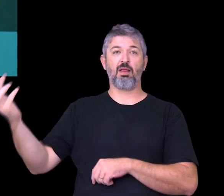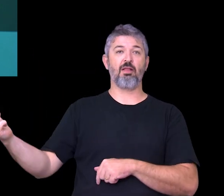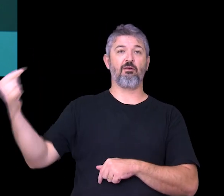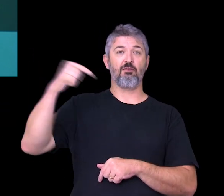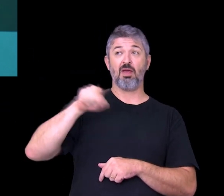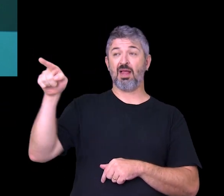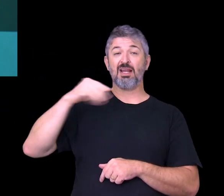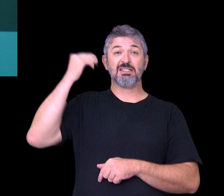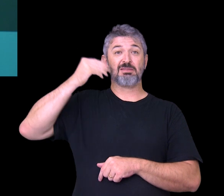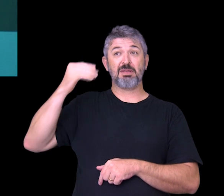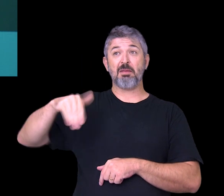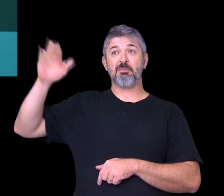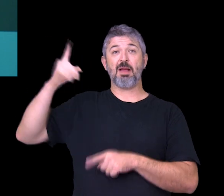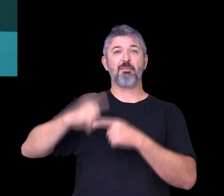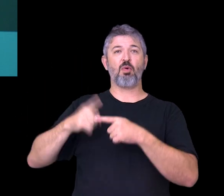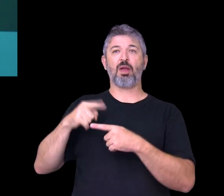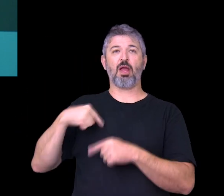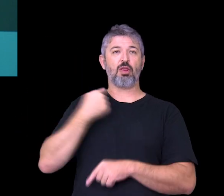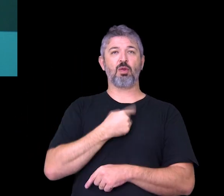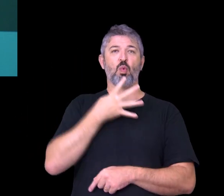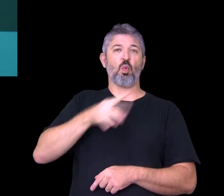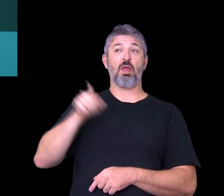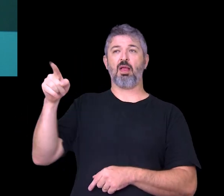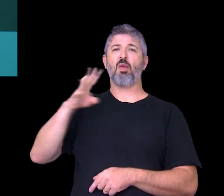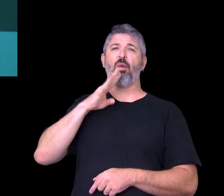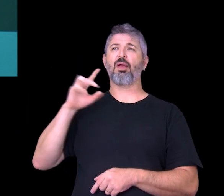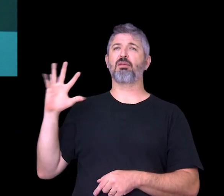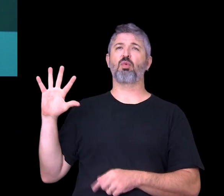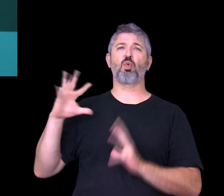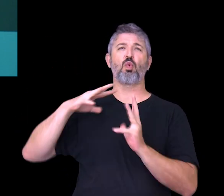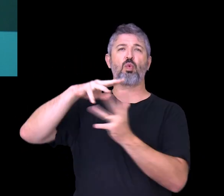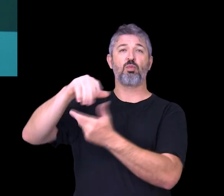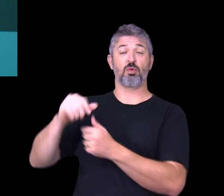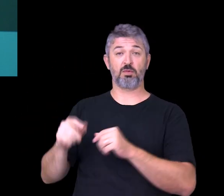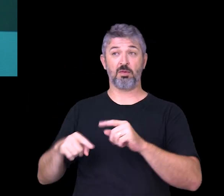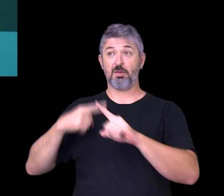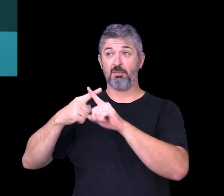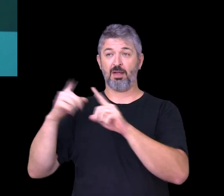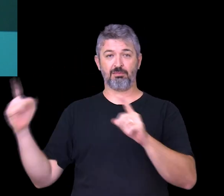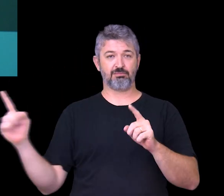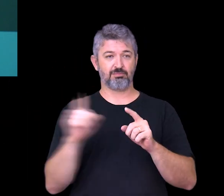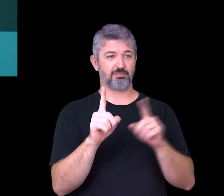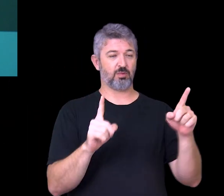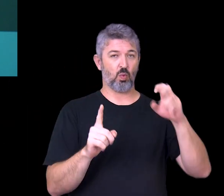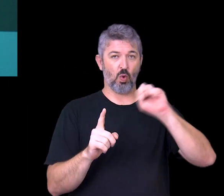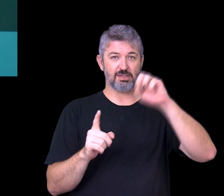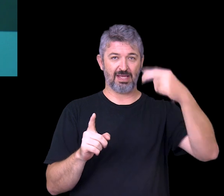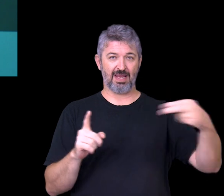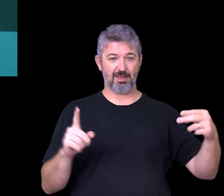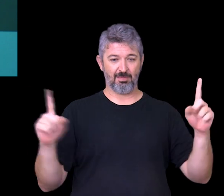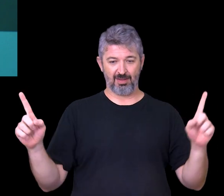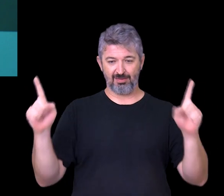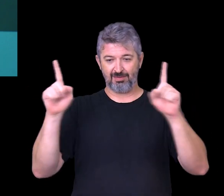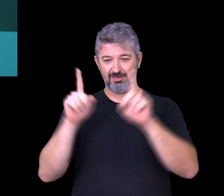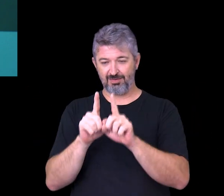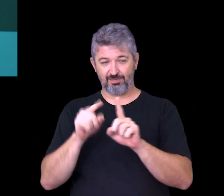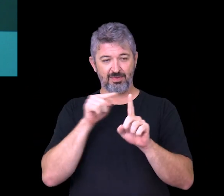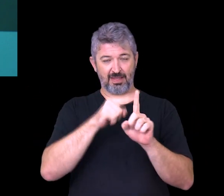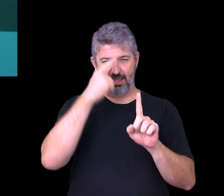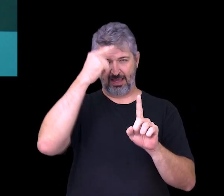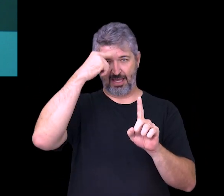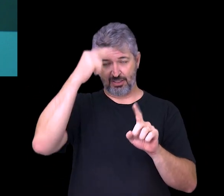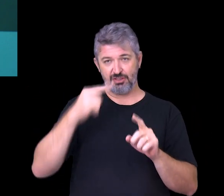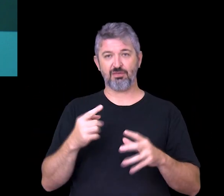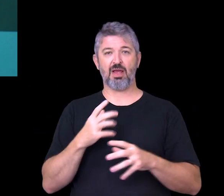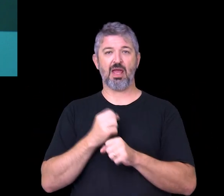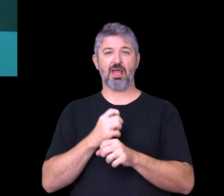acesso. E aí, junta Niemeyer, que era uma pessoa extremamente criativa, e o poeta do cálculo, que era Joaquim Cardoso. Então só podia sair